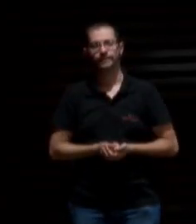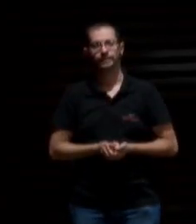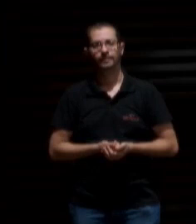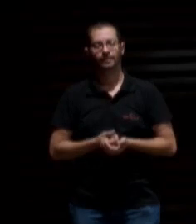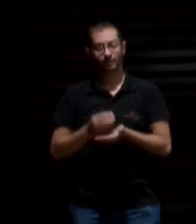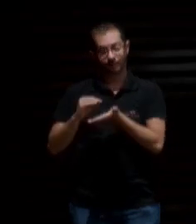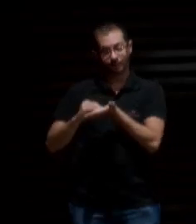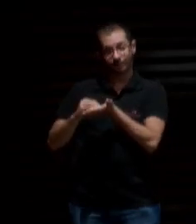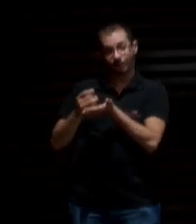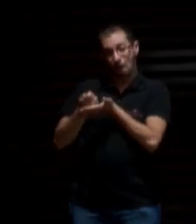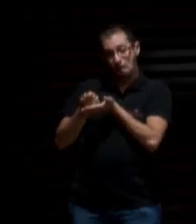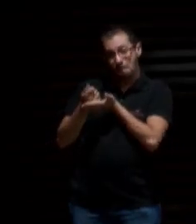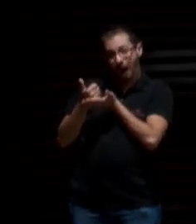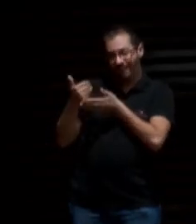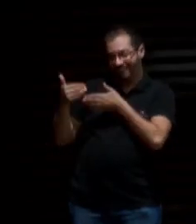Falta pouco.